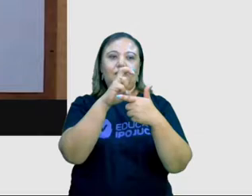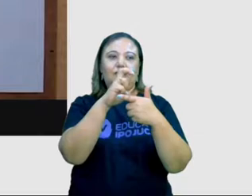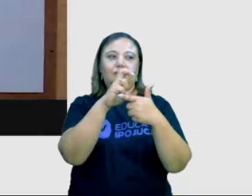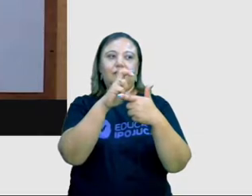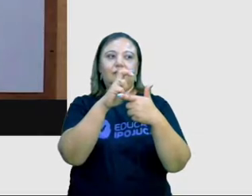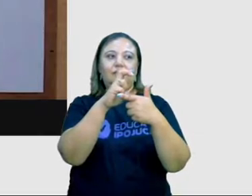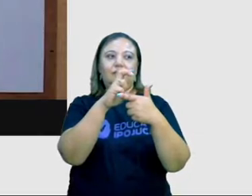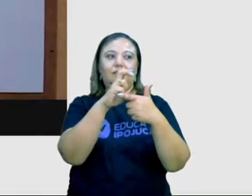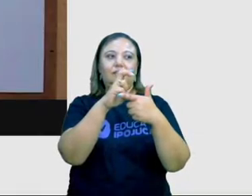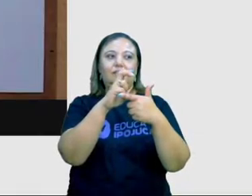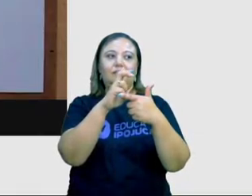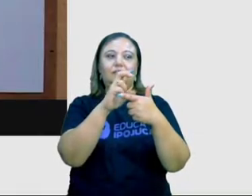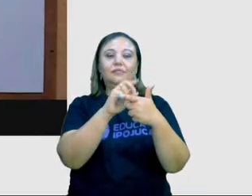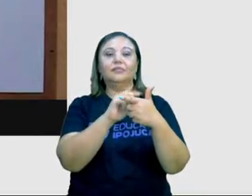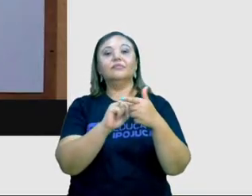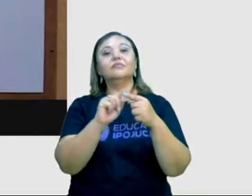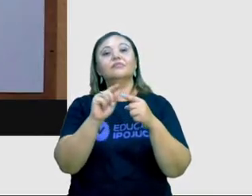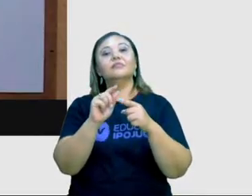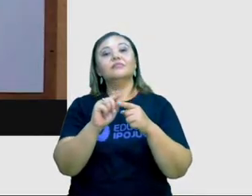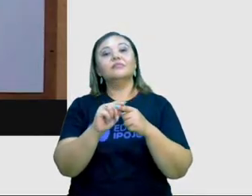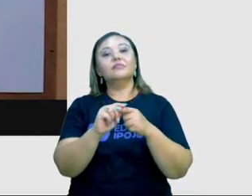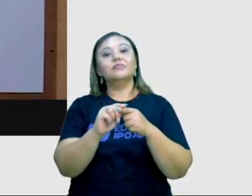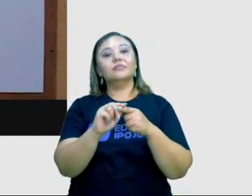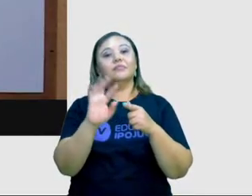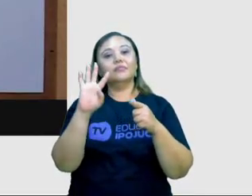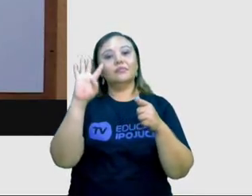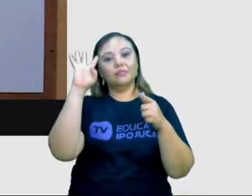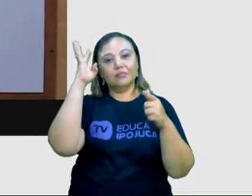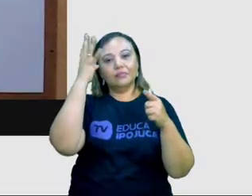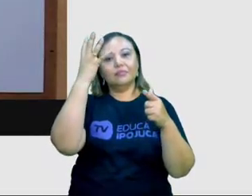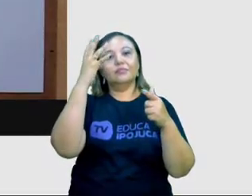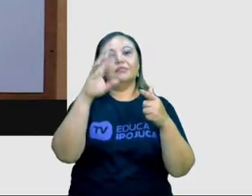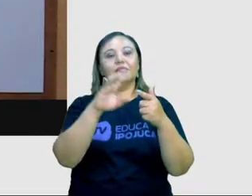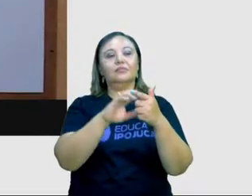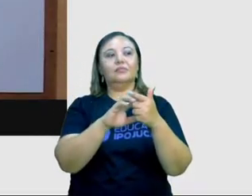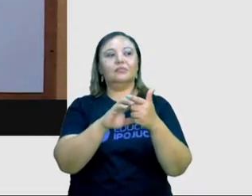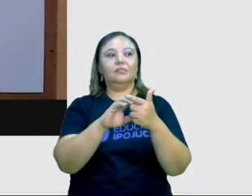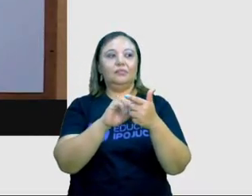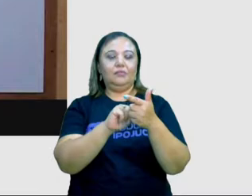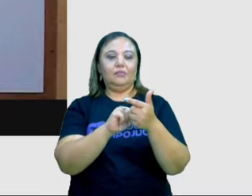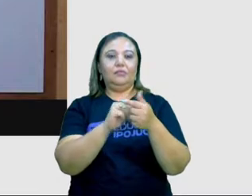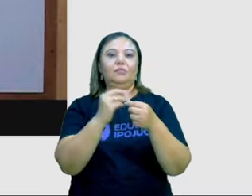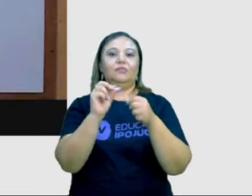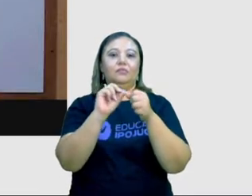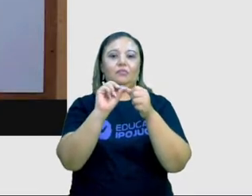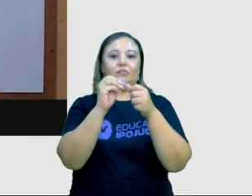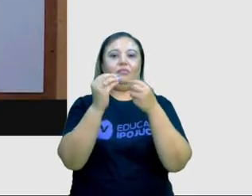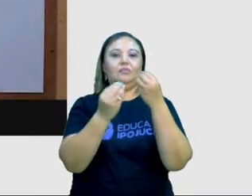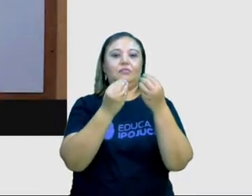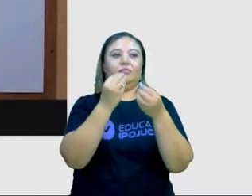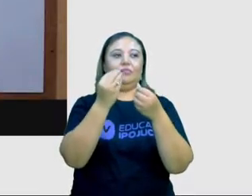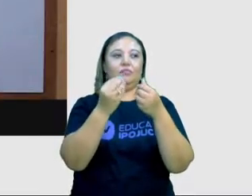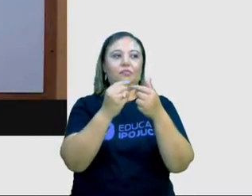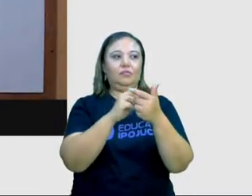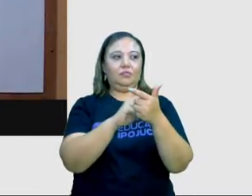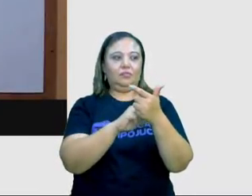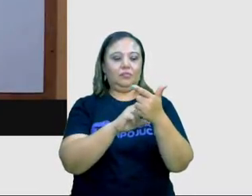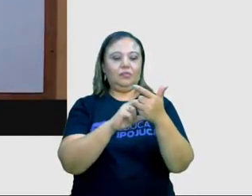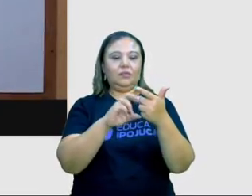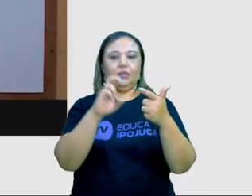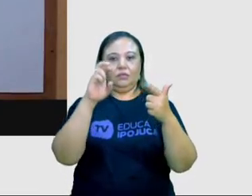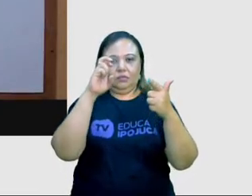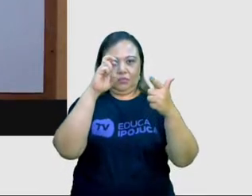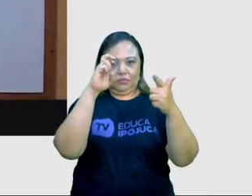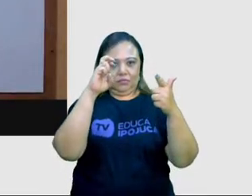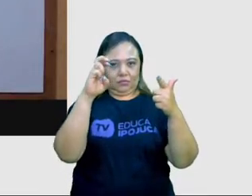lá! Para resolver esse problema, eu vou trabalhar da seguinte maneira. Eu vou escrever 5 tracinhos aqui